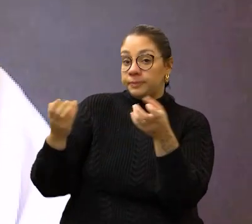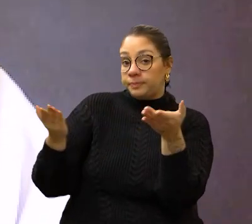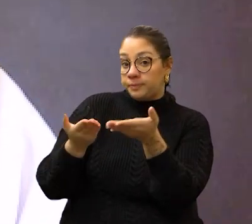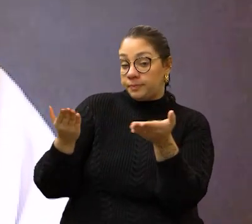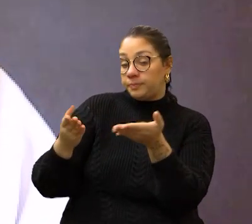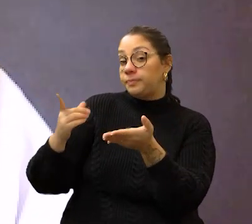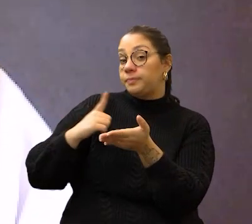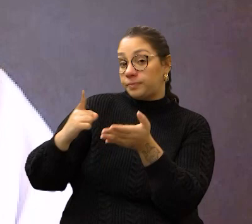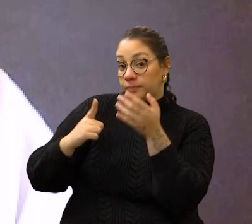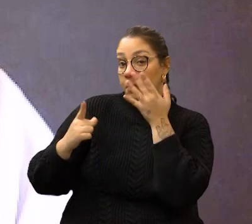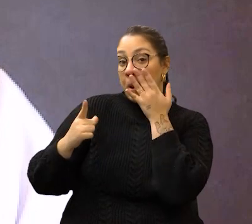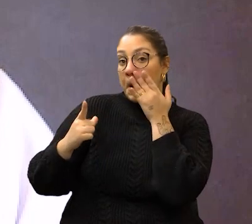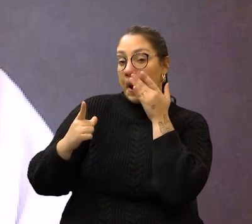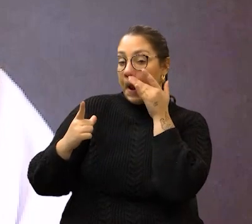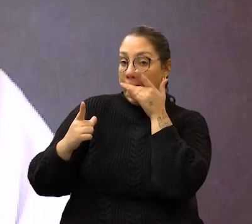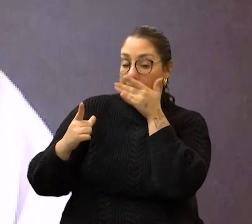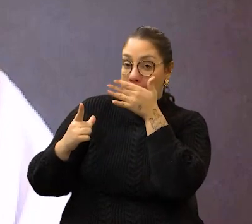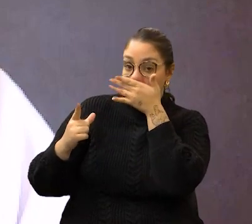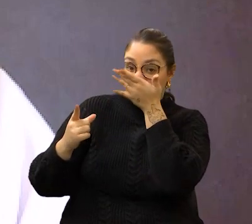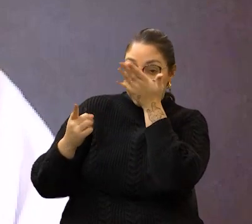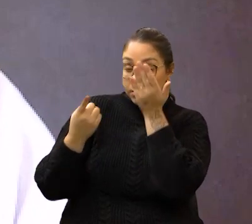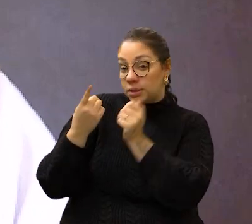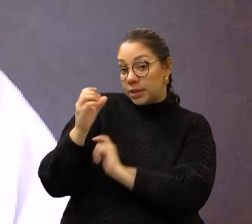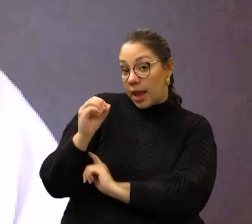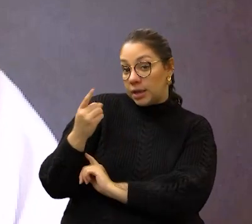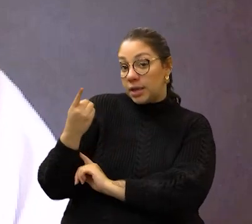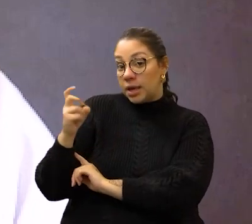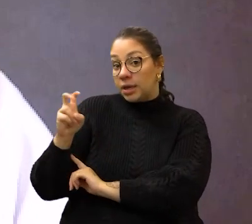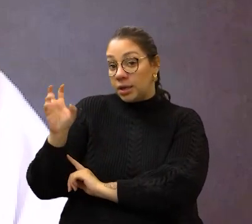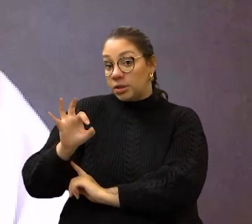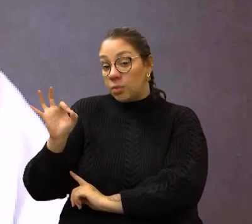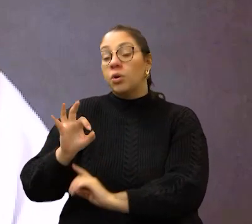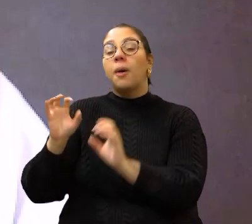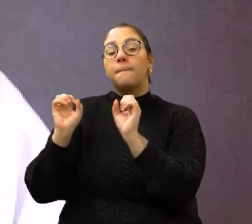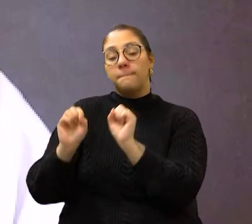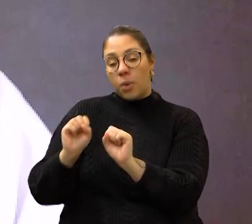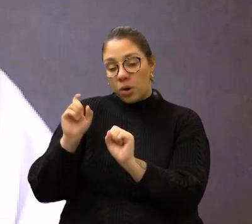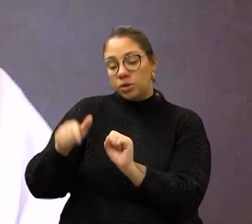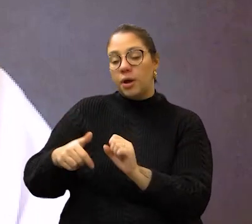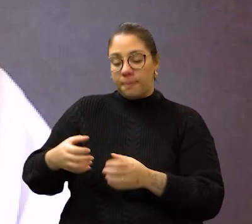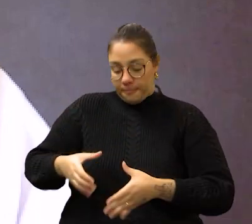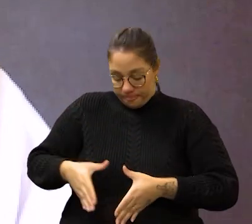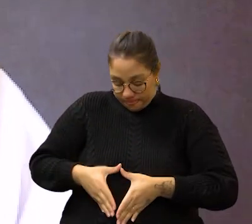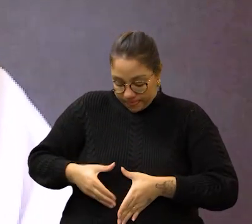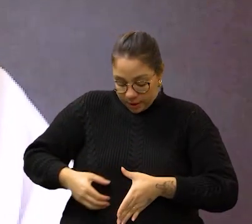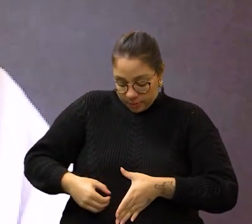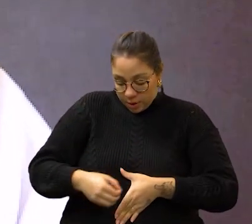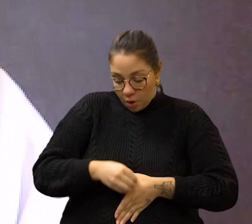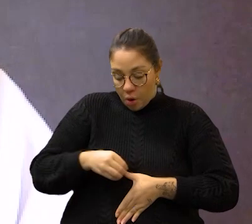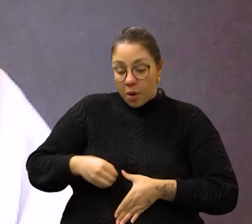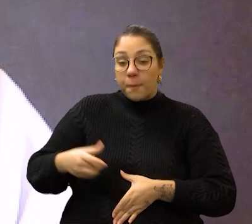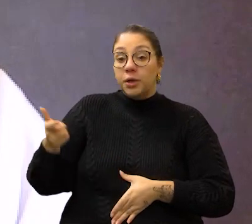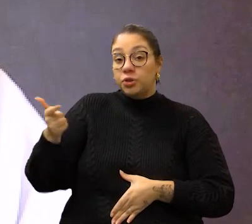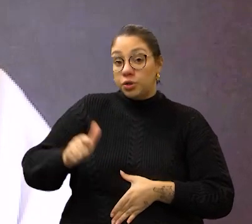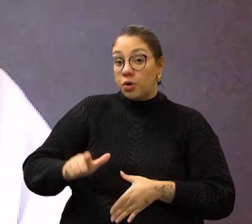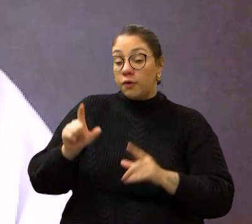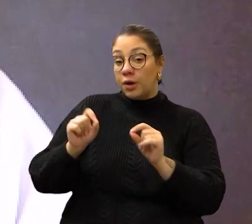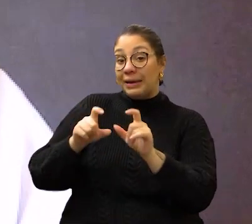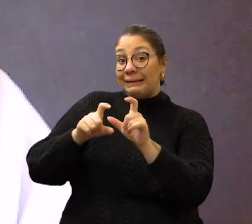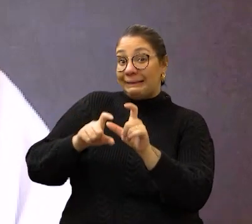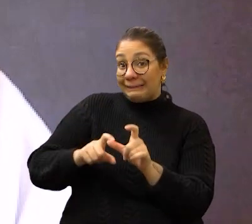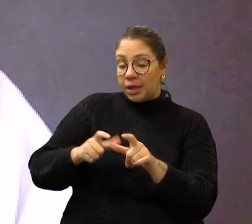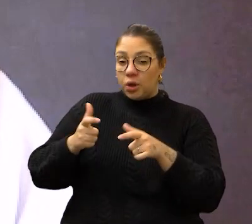quadro de infertilidade, de 10 a 15% podem estar associados a essa infertilidade ao mioma. Novamente, dependendo muito